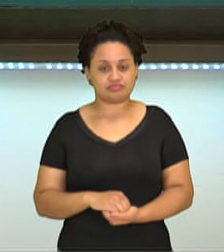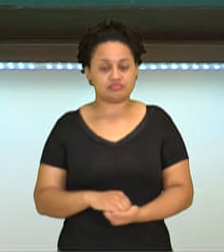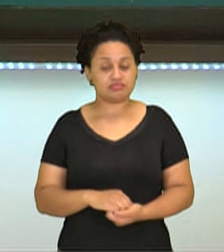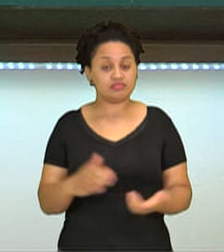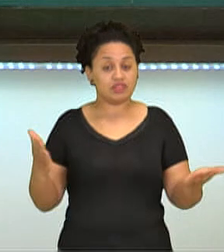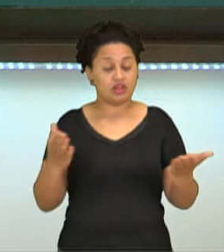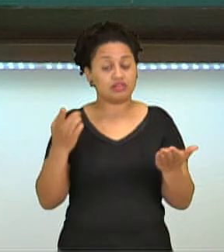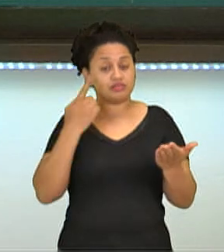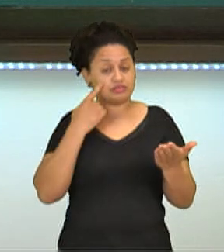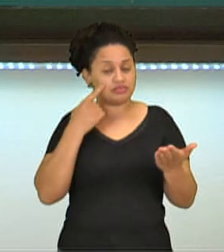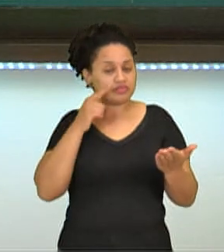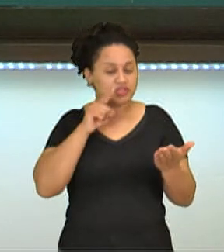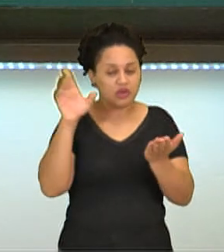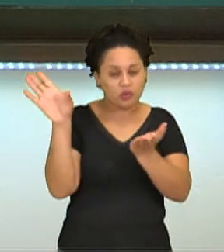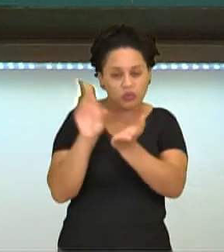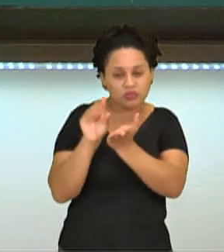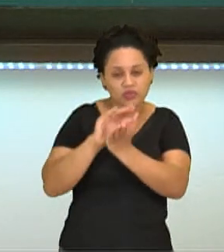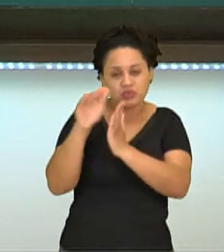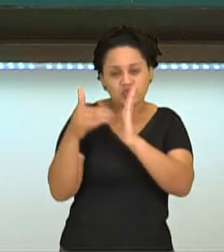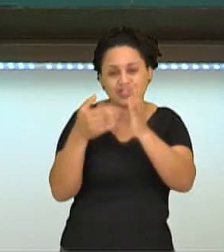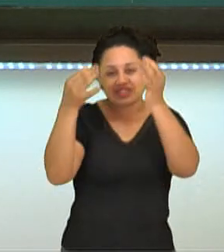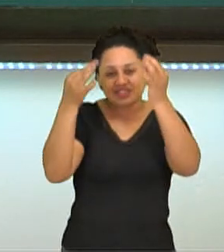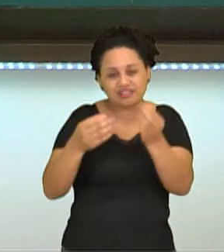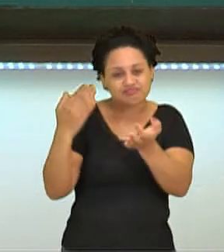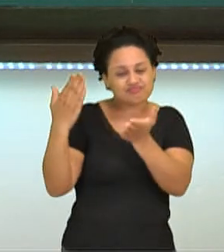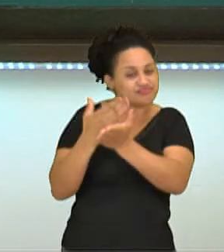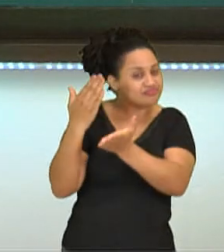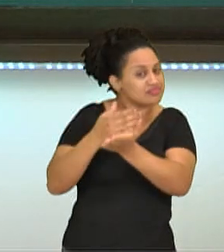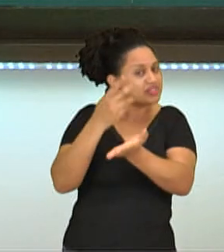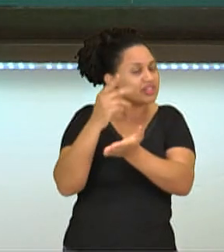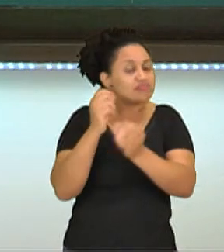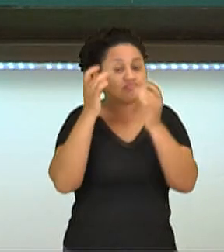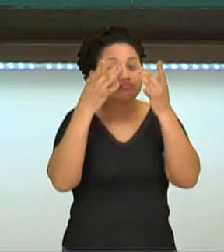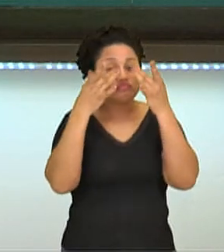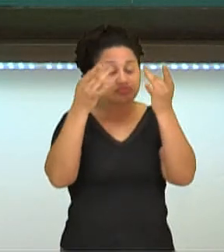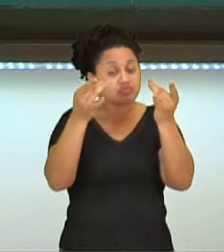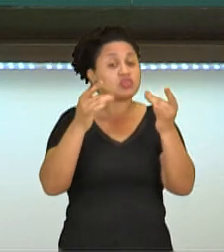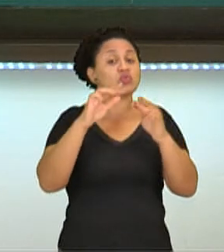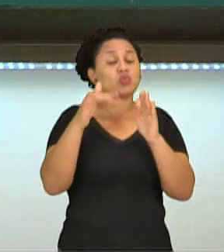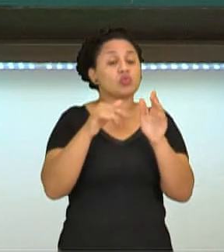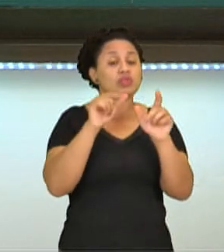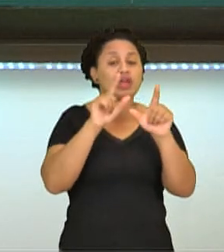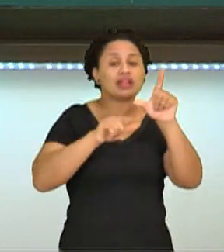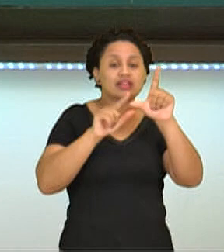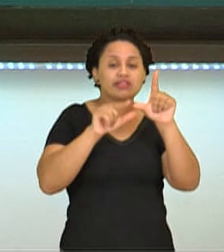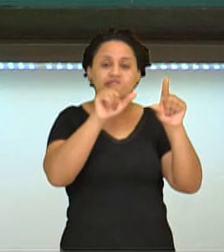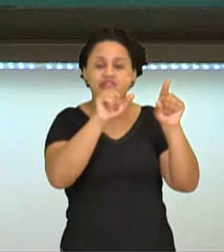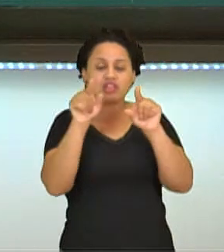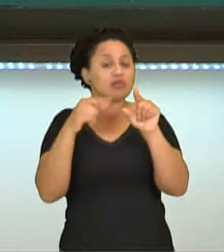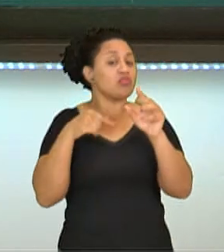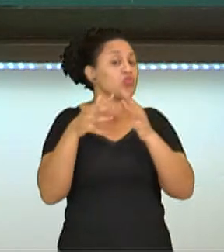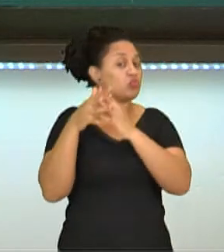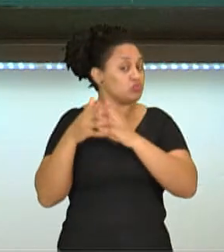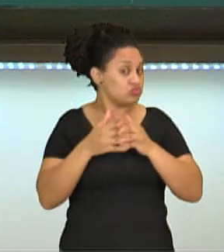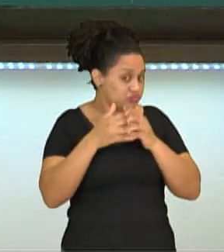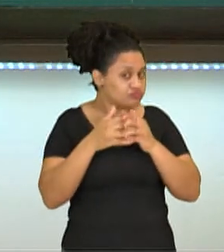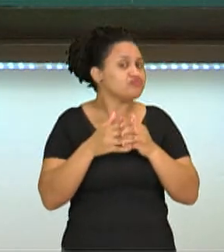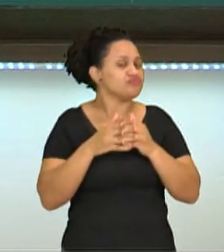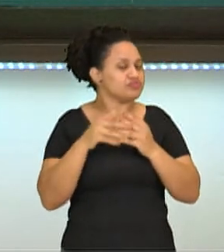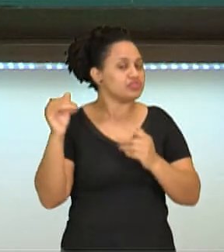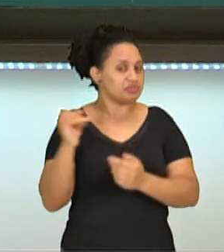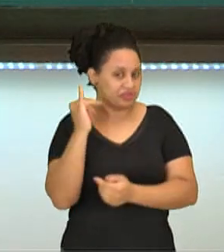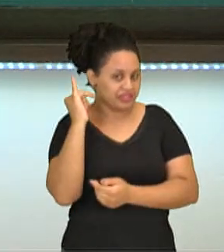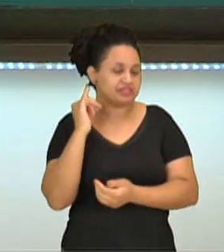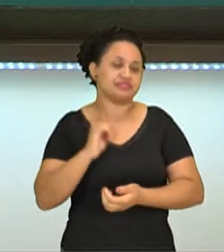Vamos conferir? Você está copiando direitinho, está prestando atenção em todas as letrinhas para não confundir e não errar depois? Então